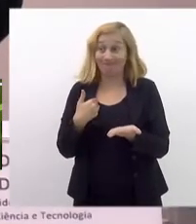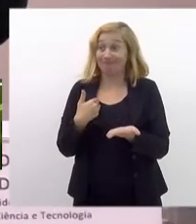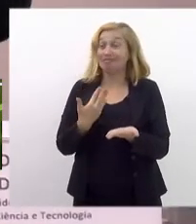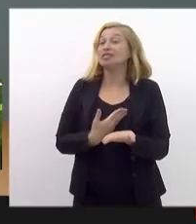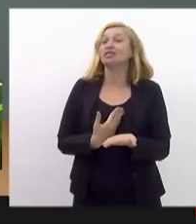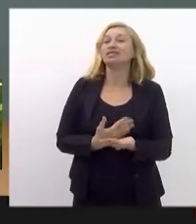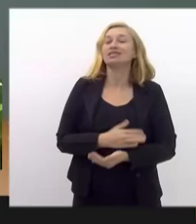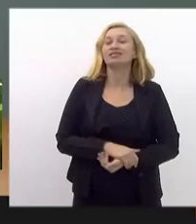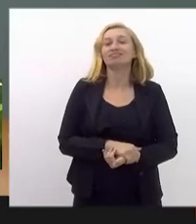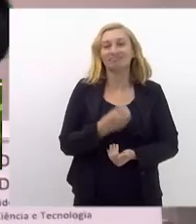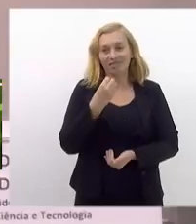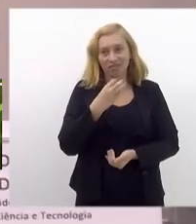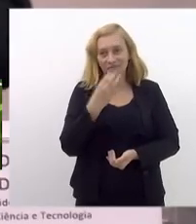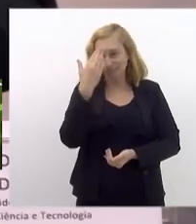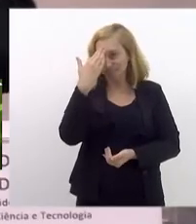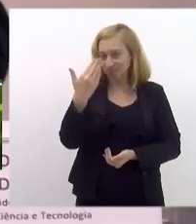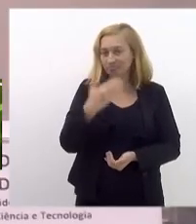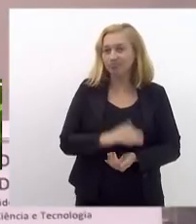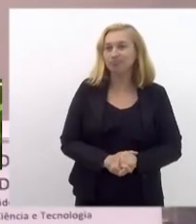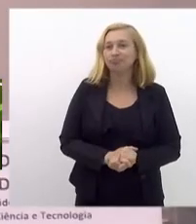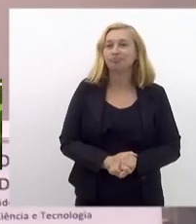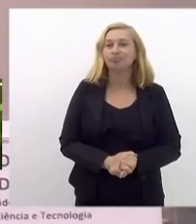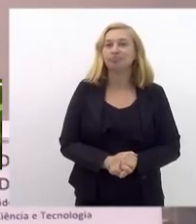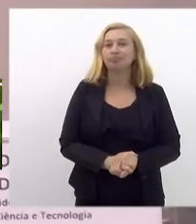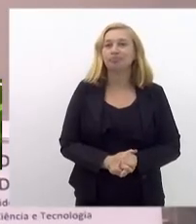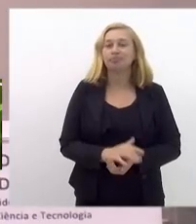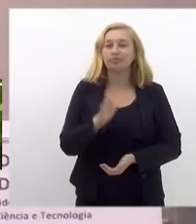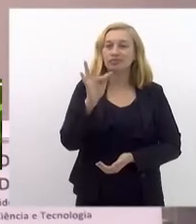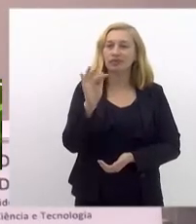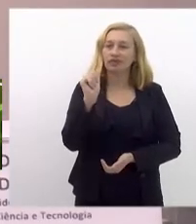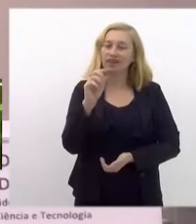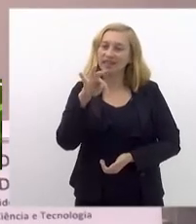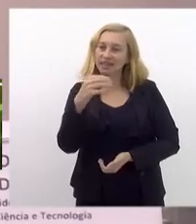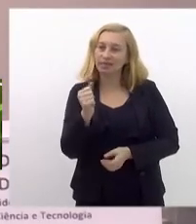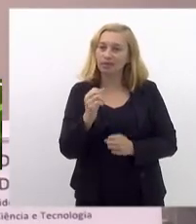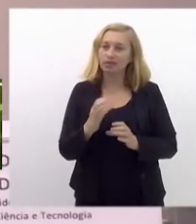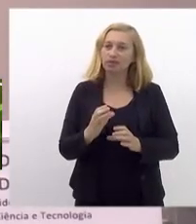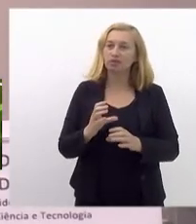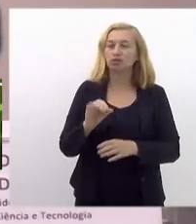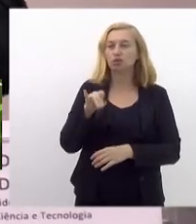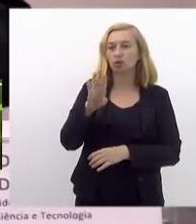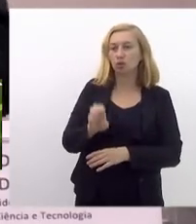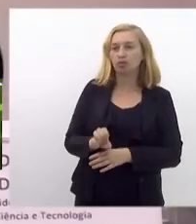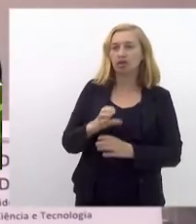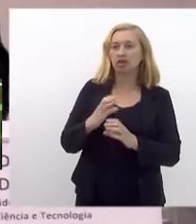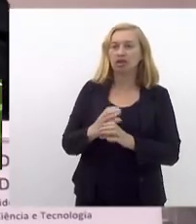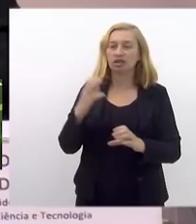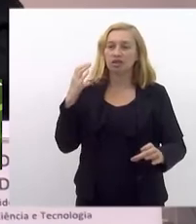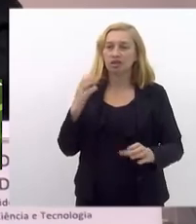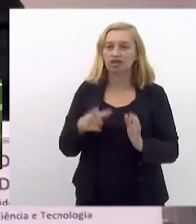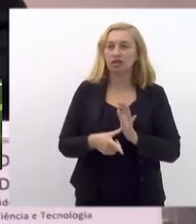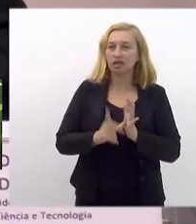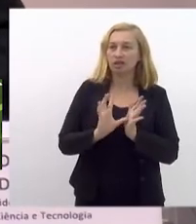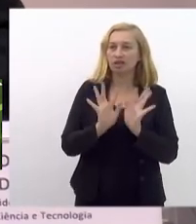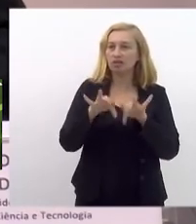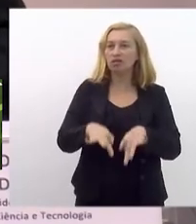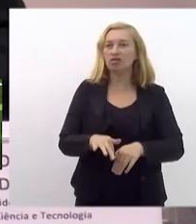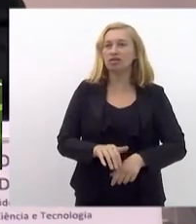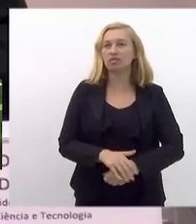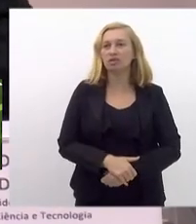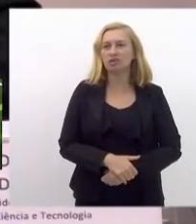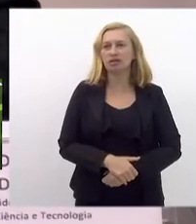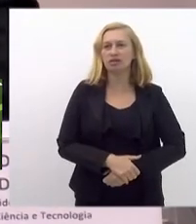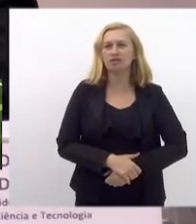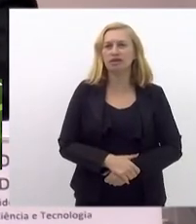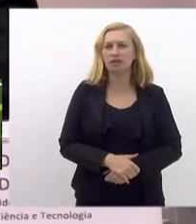Bom, obrigada. Obrigado, Renata. E Fátima Sobral, do Clube de Engenharia, para fechar as nossas inscrições antes do encerramento da audiência. Por favor,